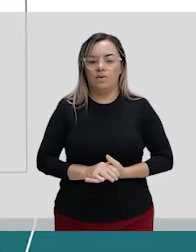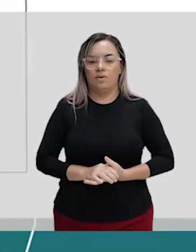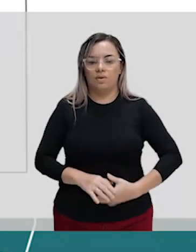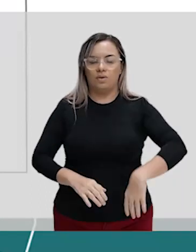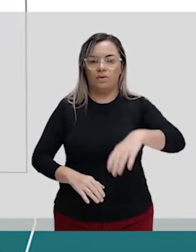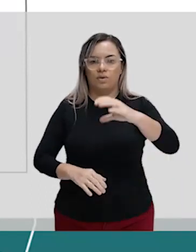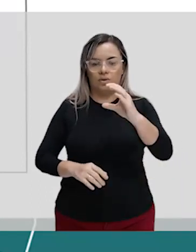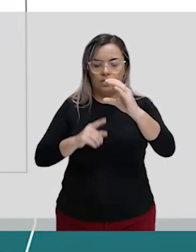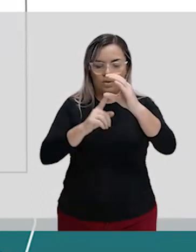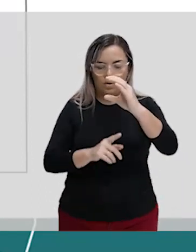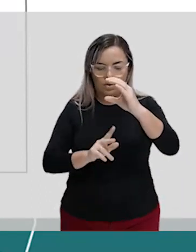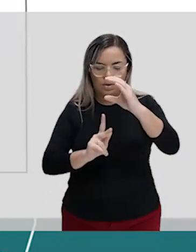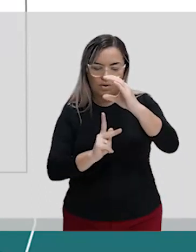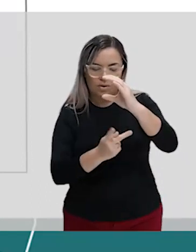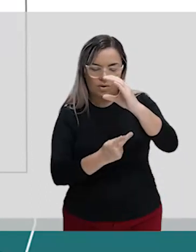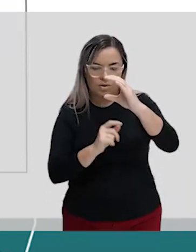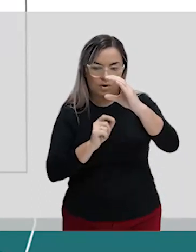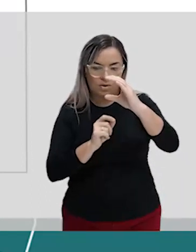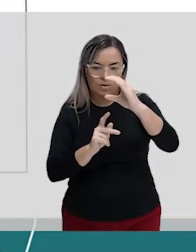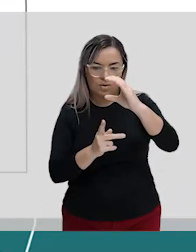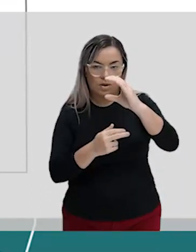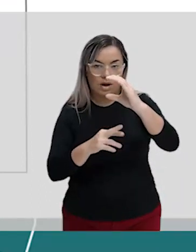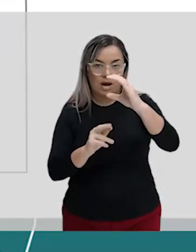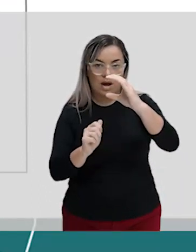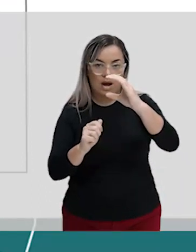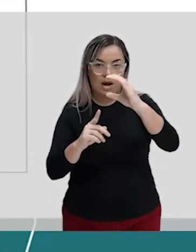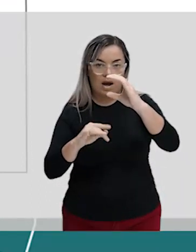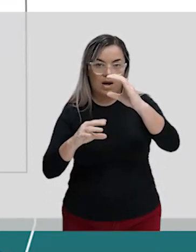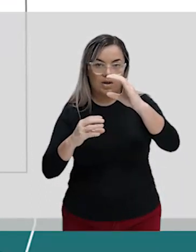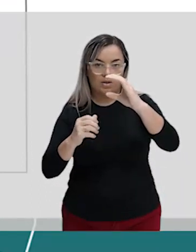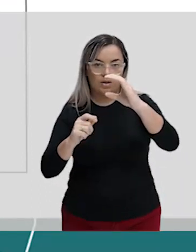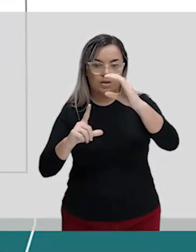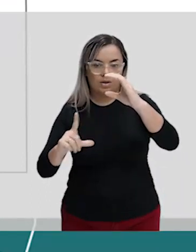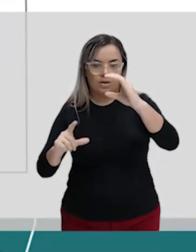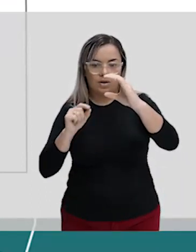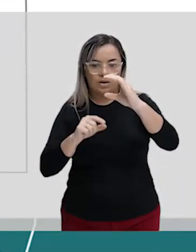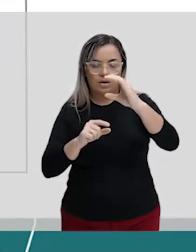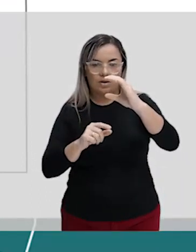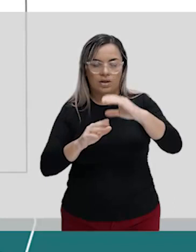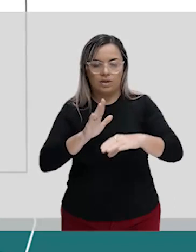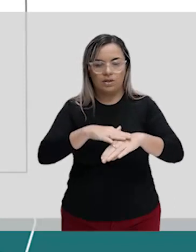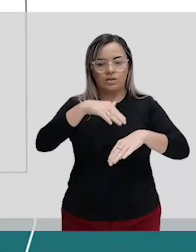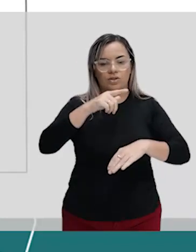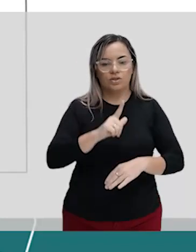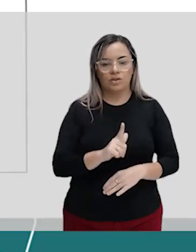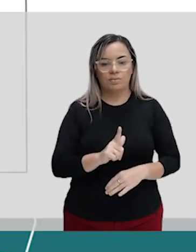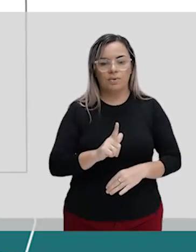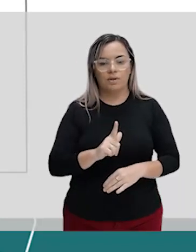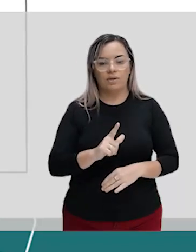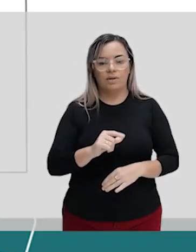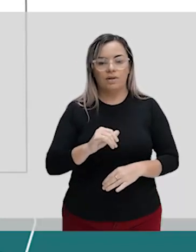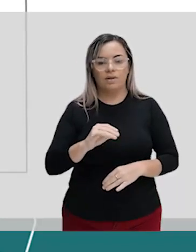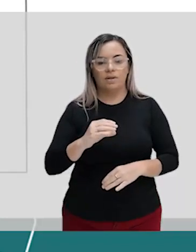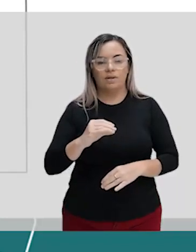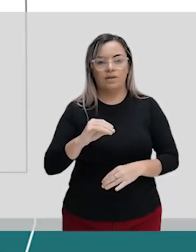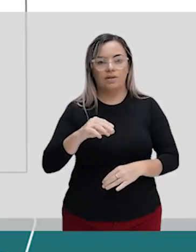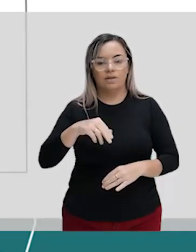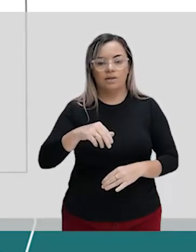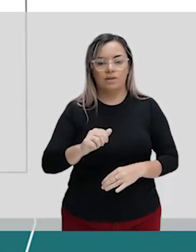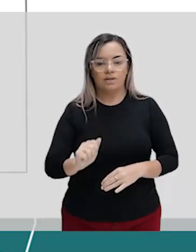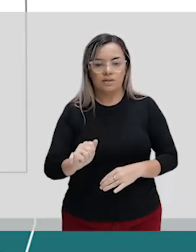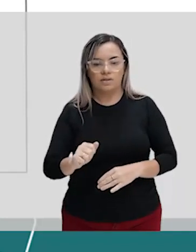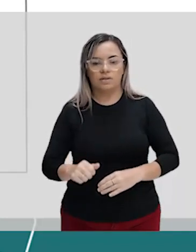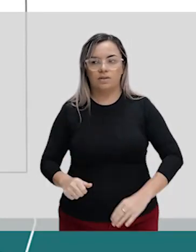o hidrogênio, o aminoácido vai se chamar glicina. Olha aqui, se eu tiver esse